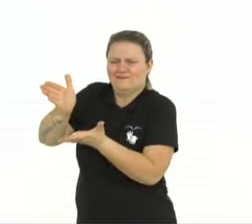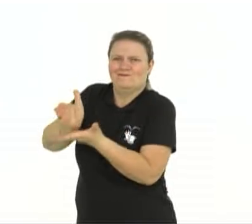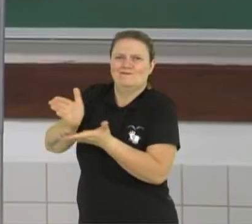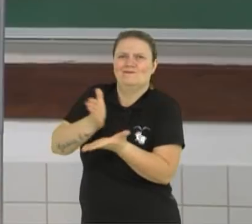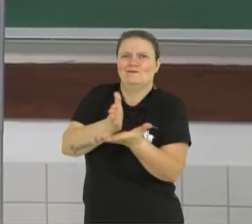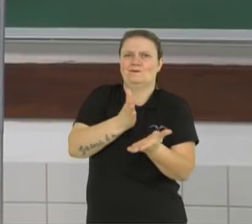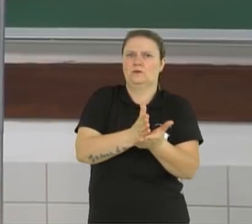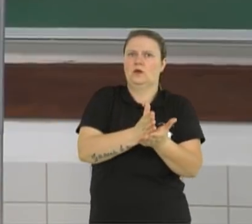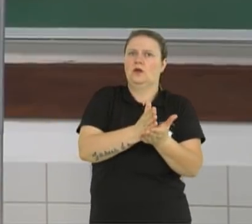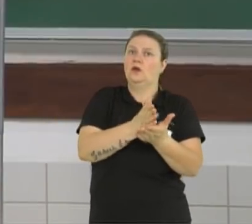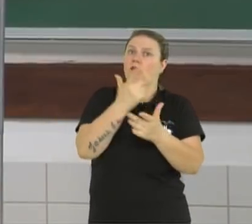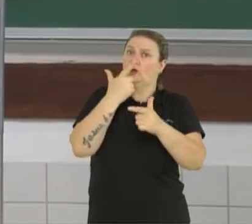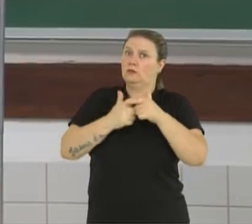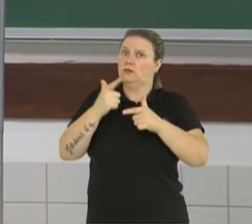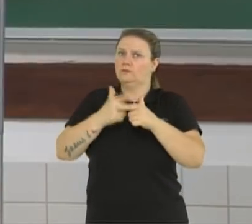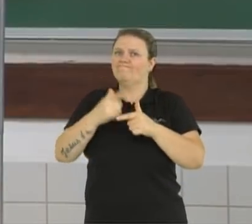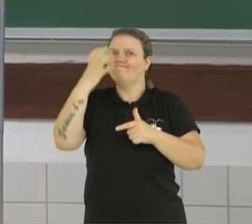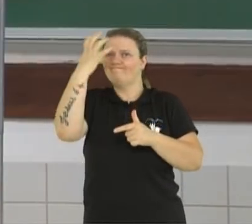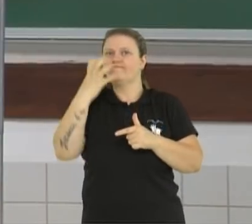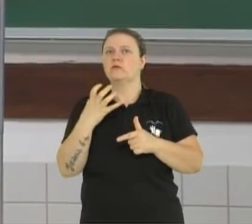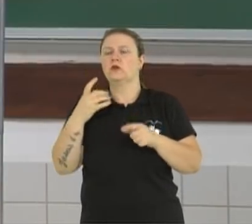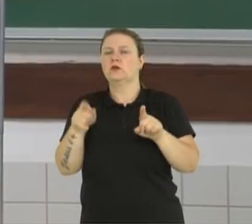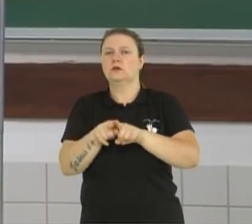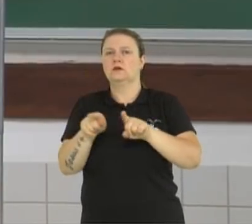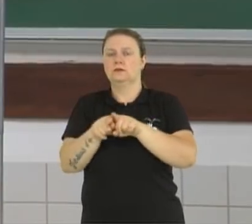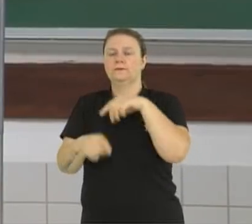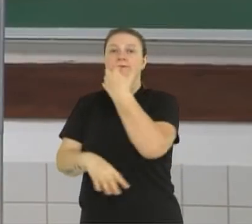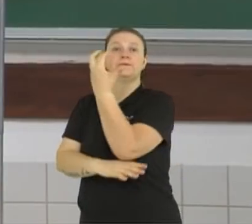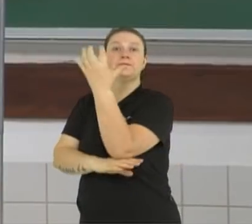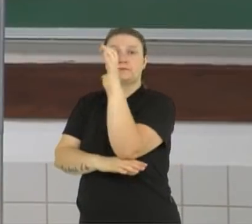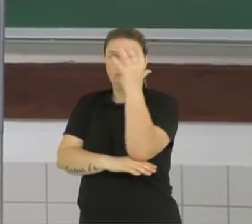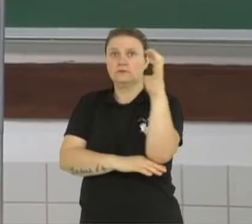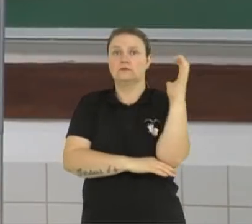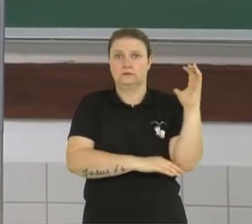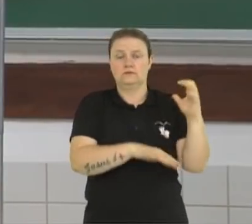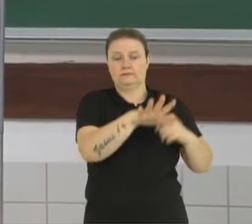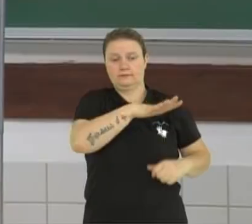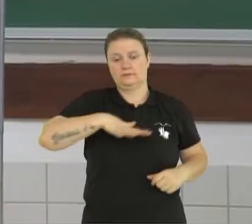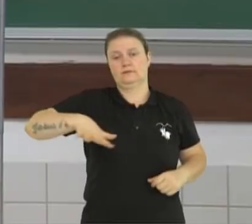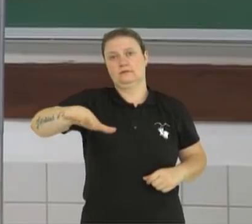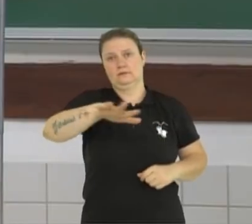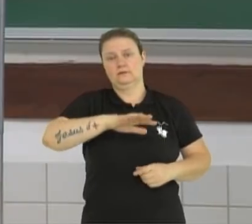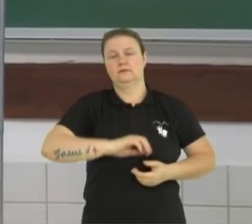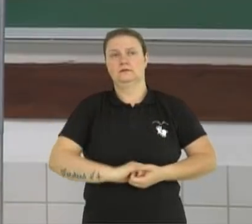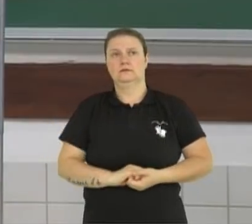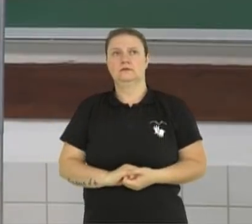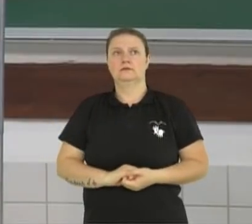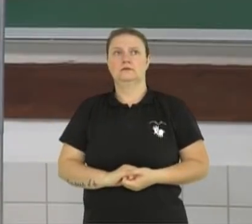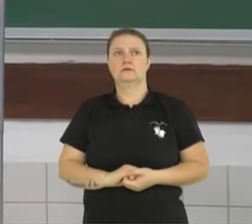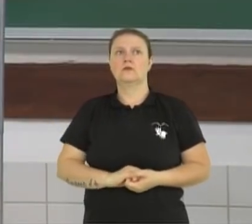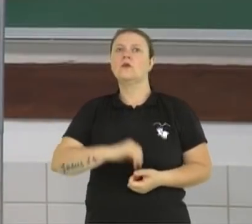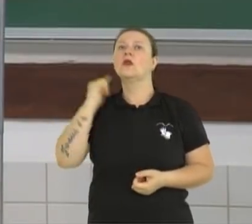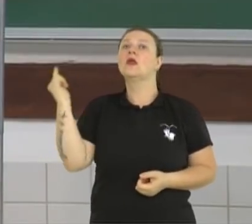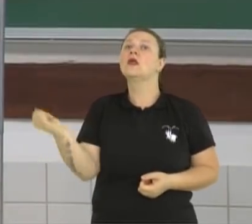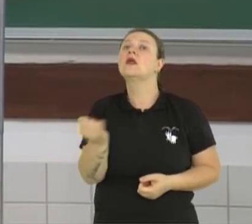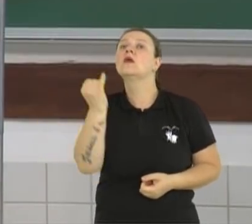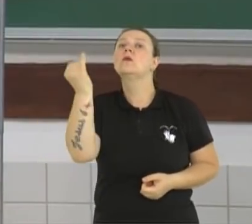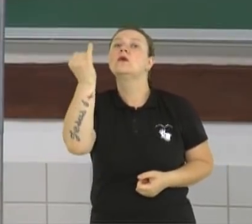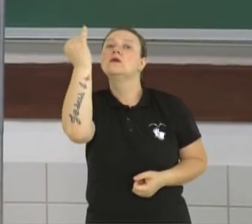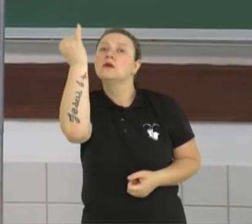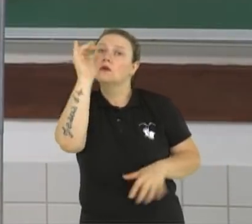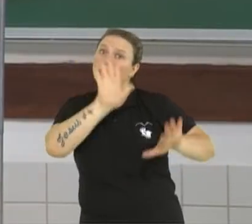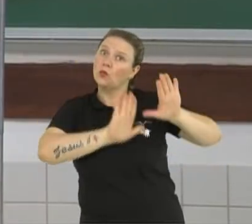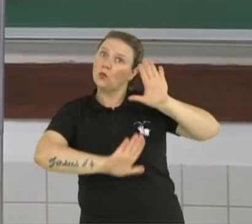impacto ambiental em várias vidas, né, em vários aspectos, tá? Importante, cuidado com